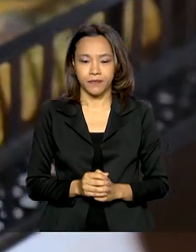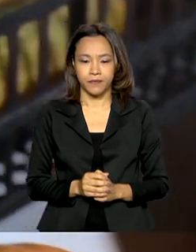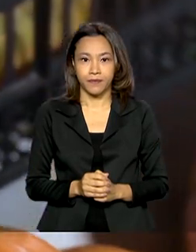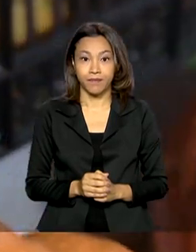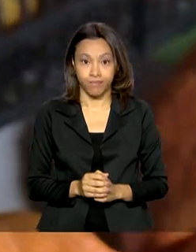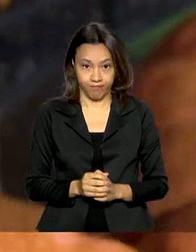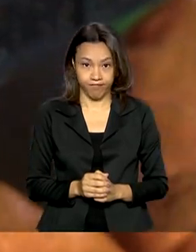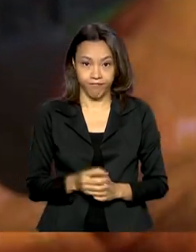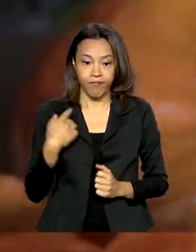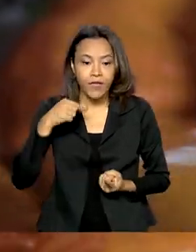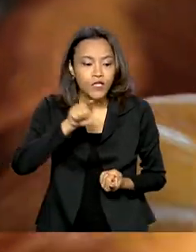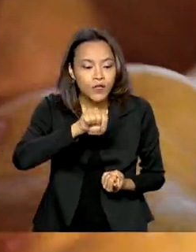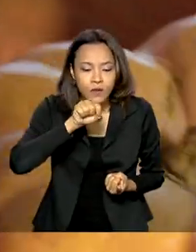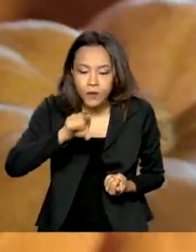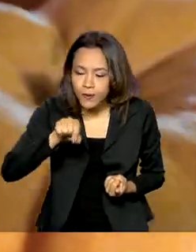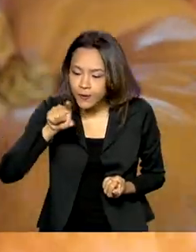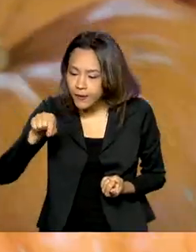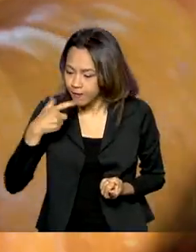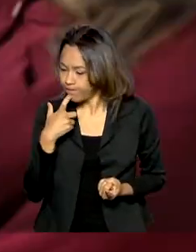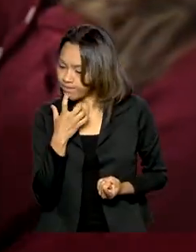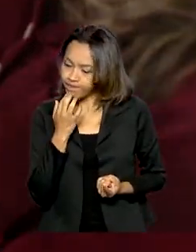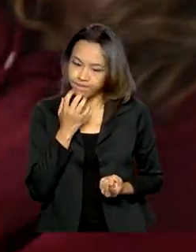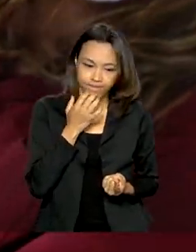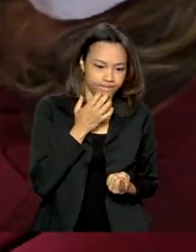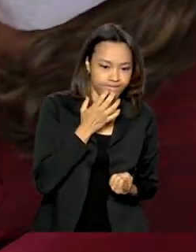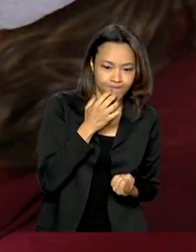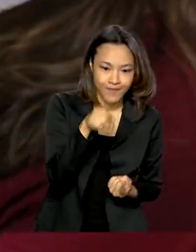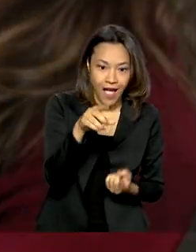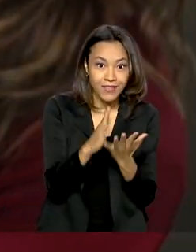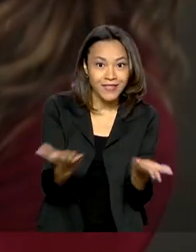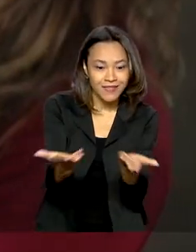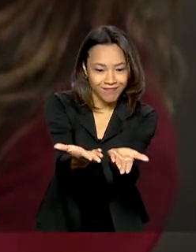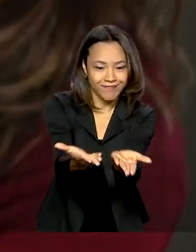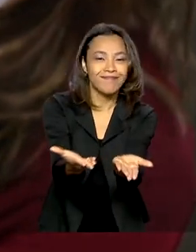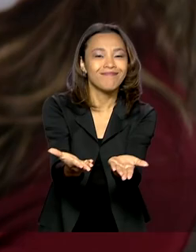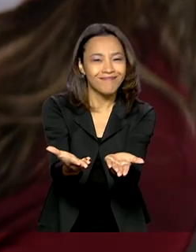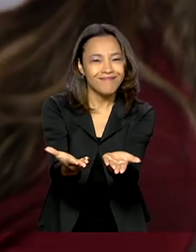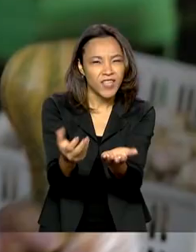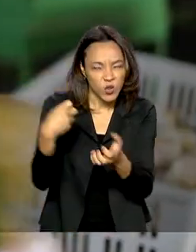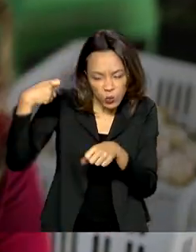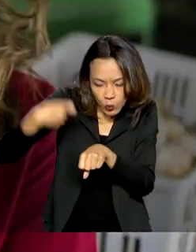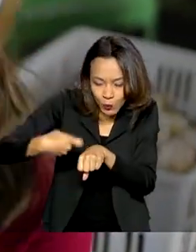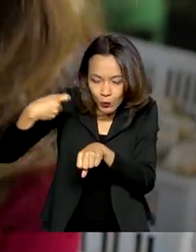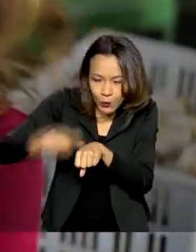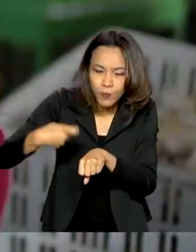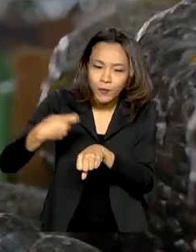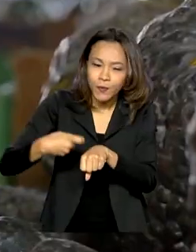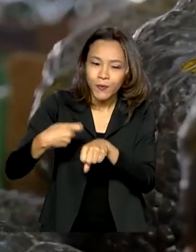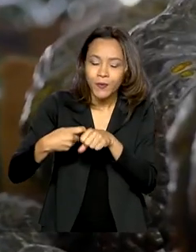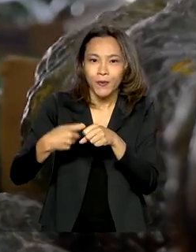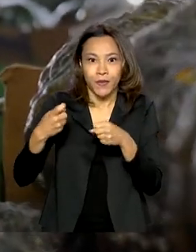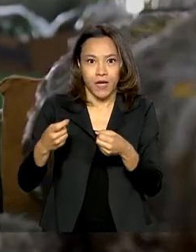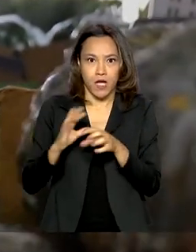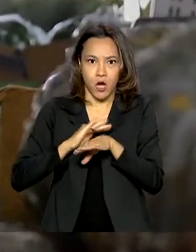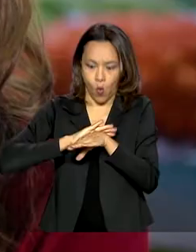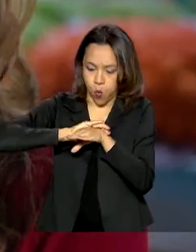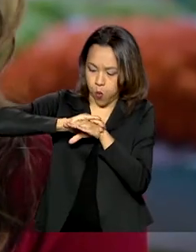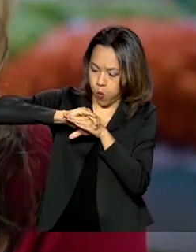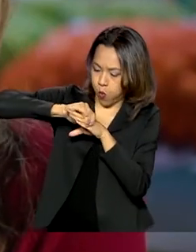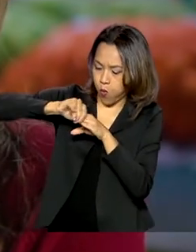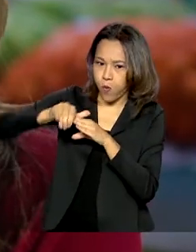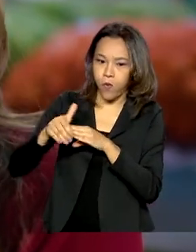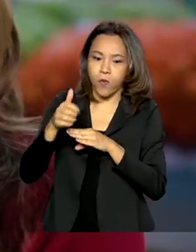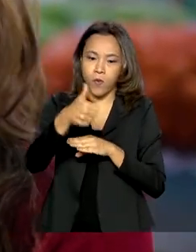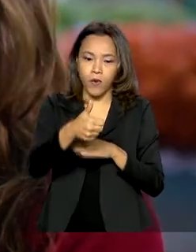Na hora de escolher a abóbora, prefiro as que estiverem assim, mais duras e com a casca mais grossa.